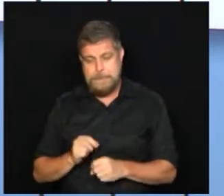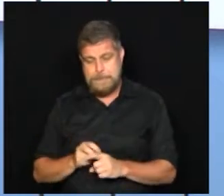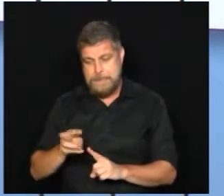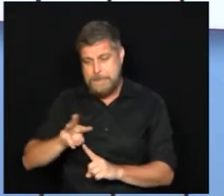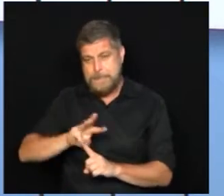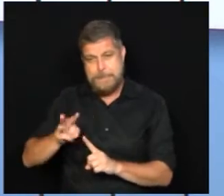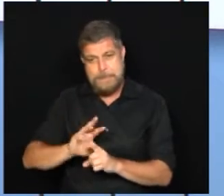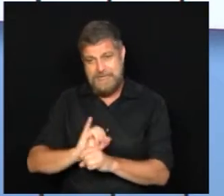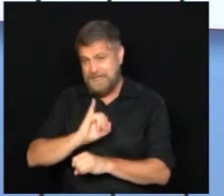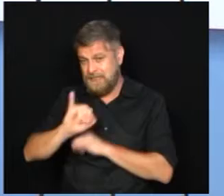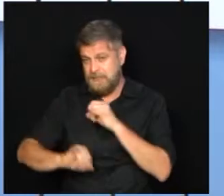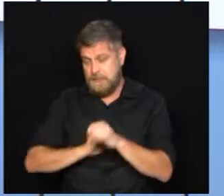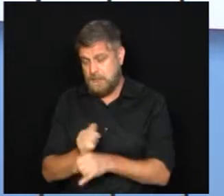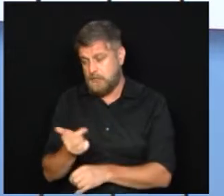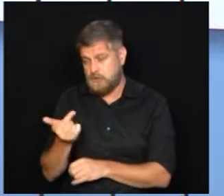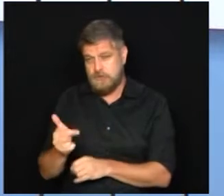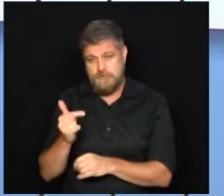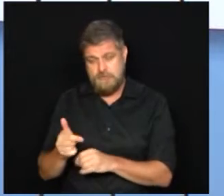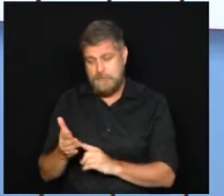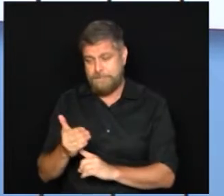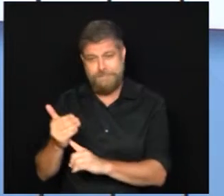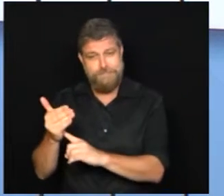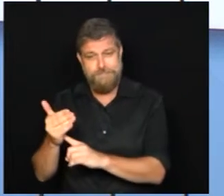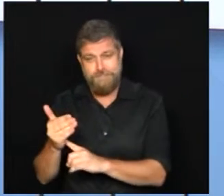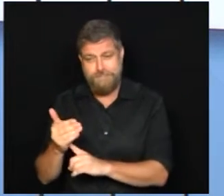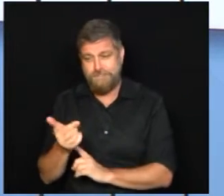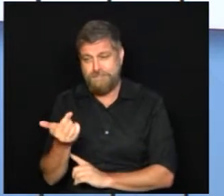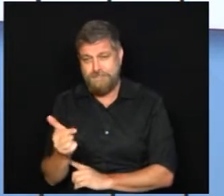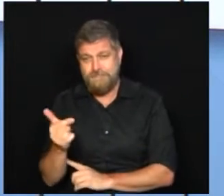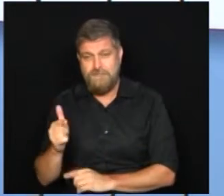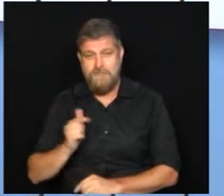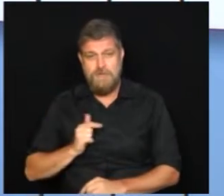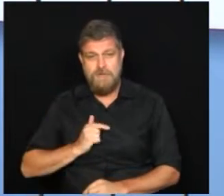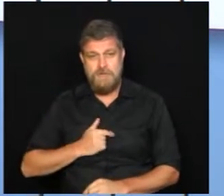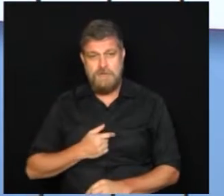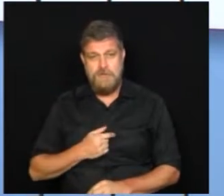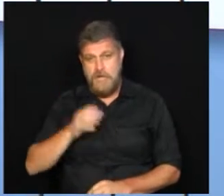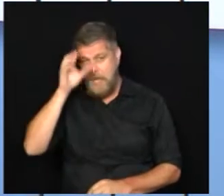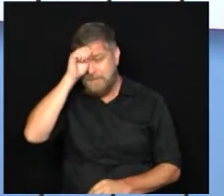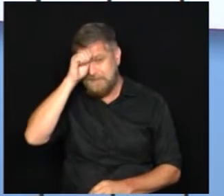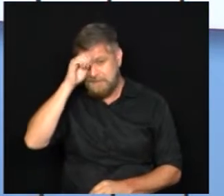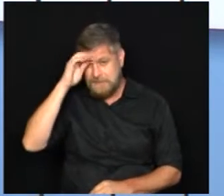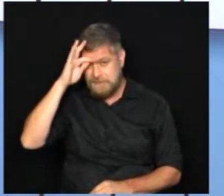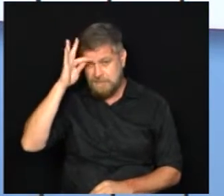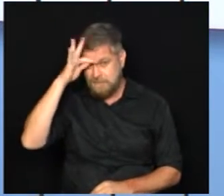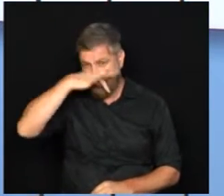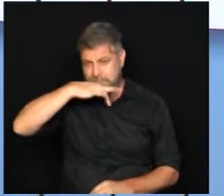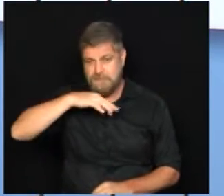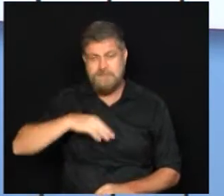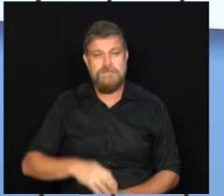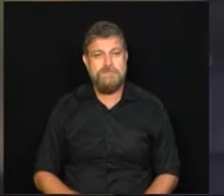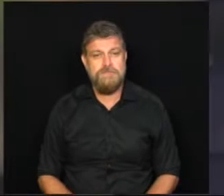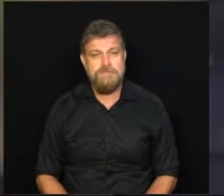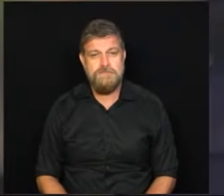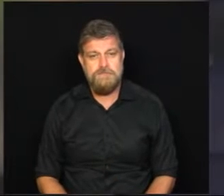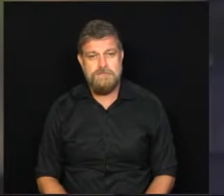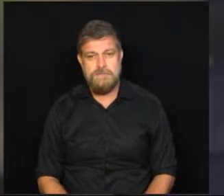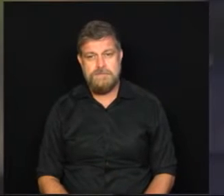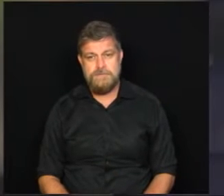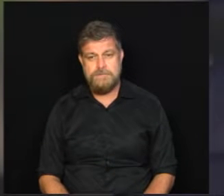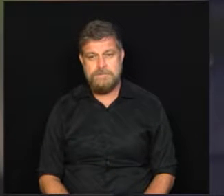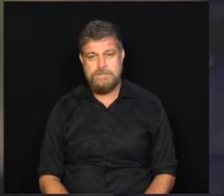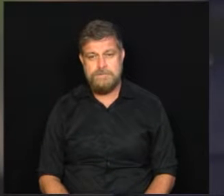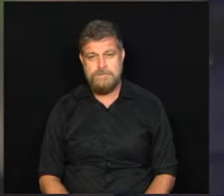equipamentos tecnológicos ou ainda que apresenta sério déficit de aprendizagem 1